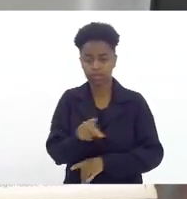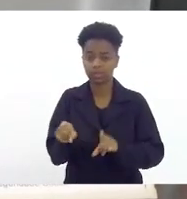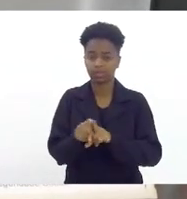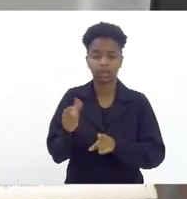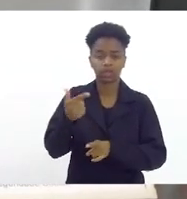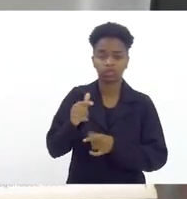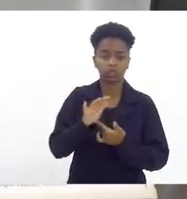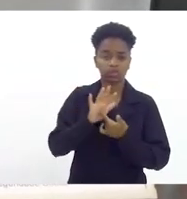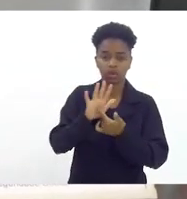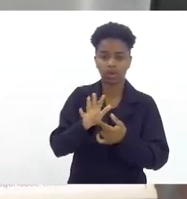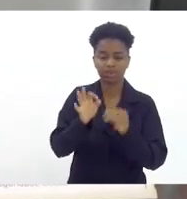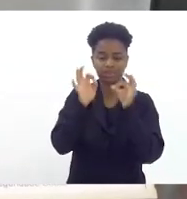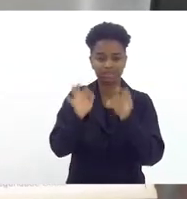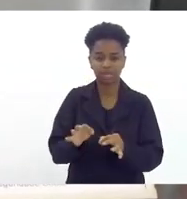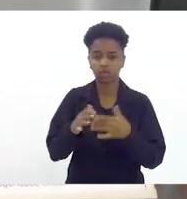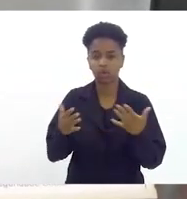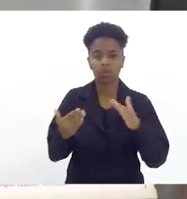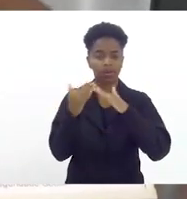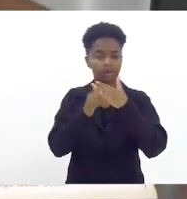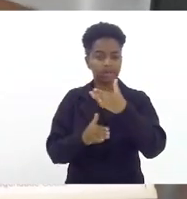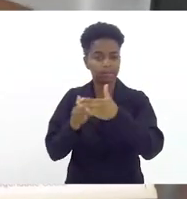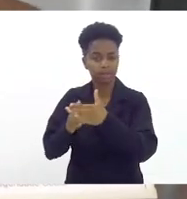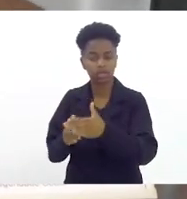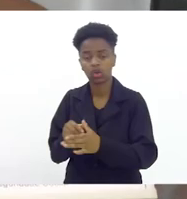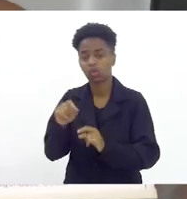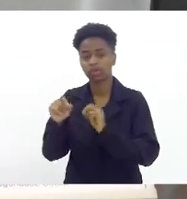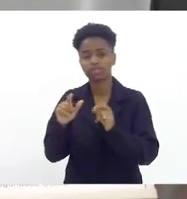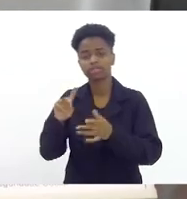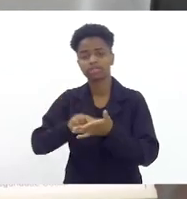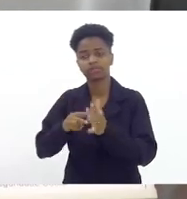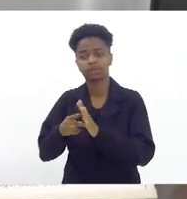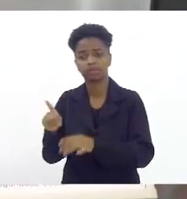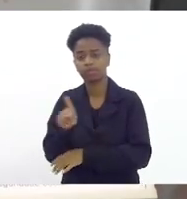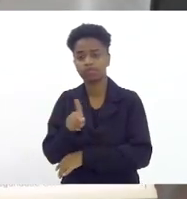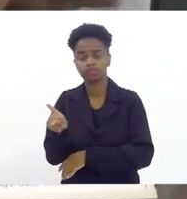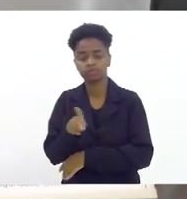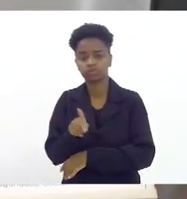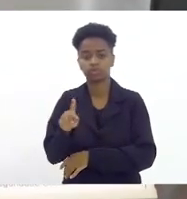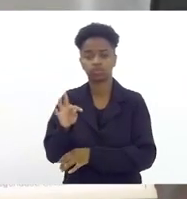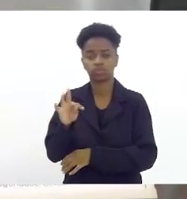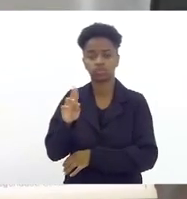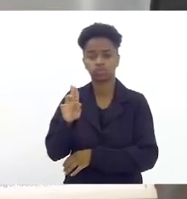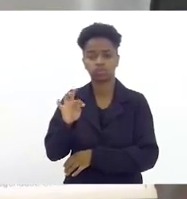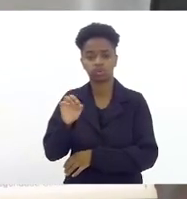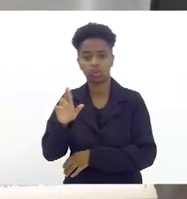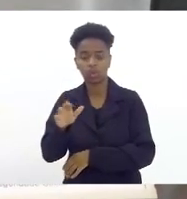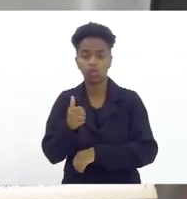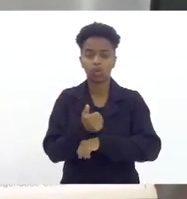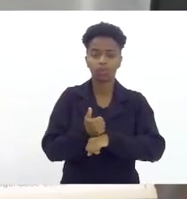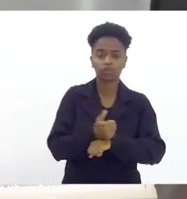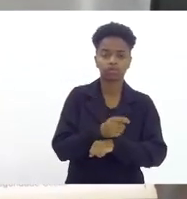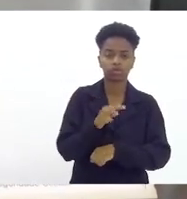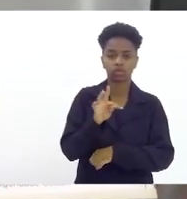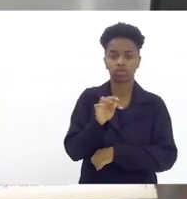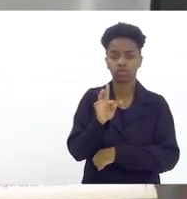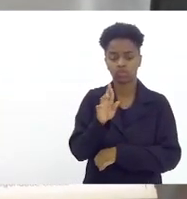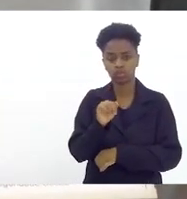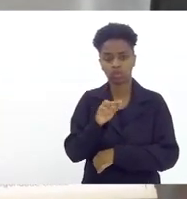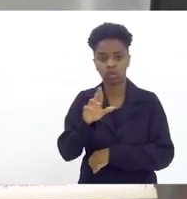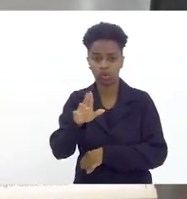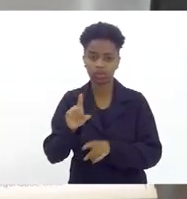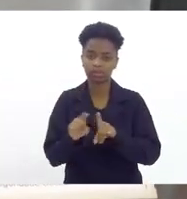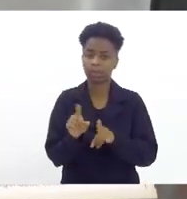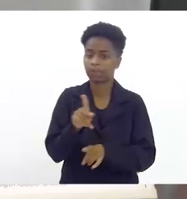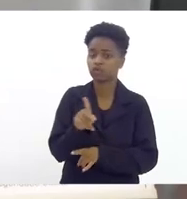exatamente das Fronteiras que determinam que é o profissional do touro que é o professor tutor O que é o professor né